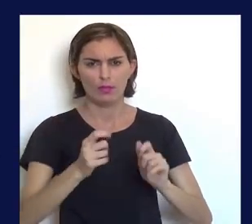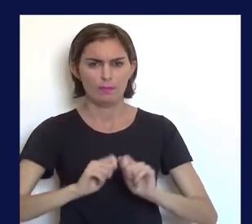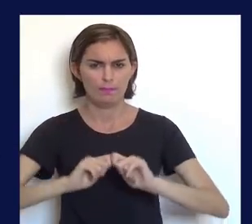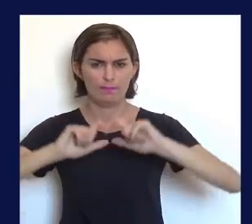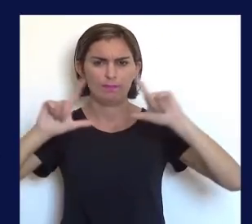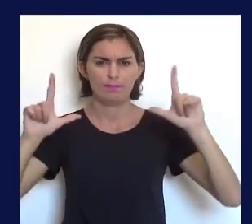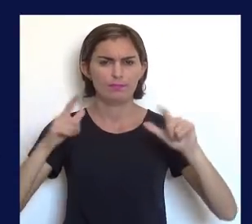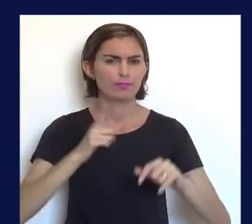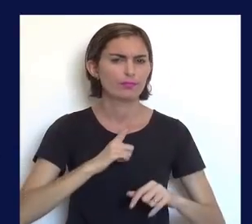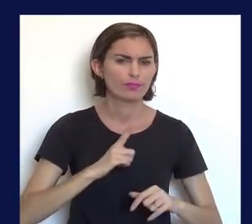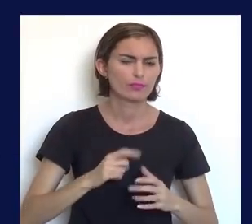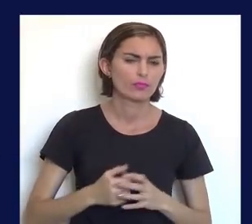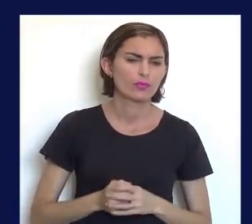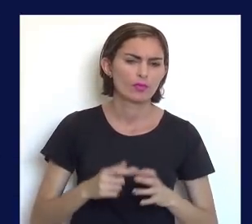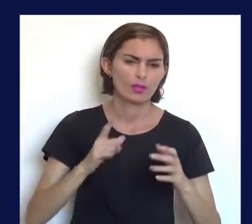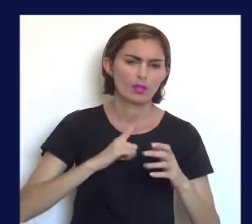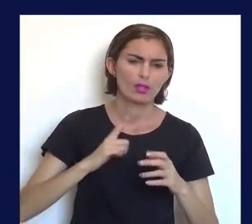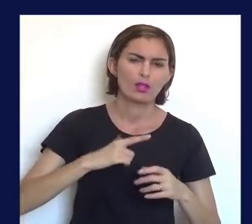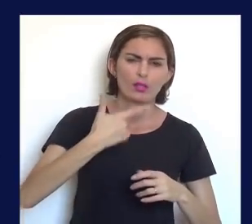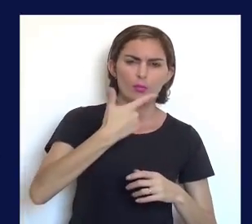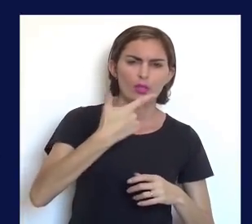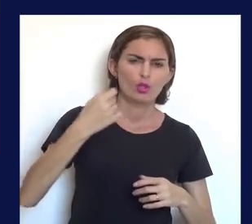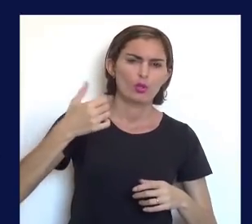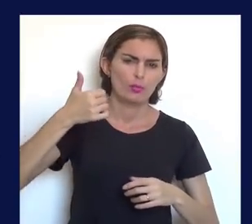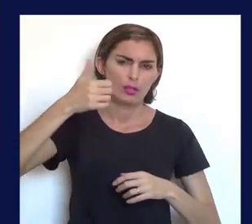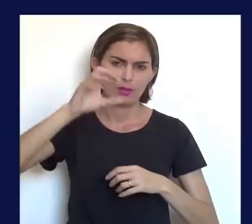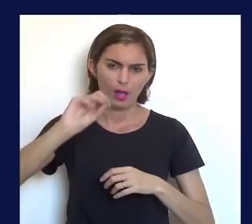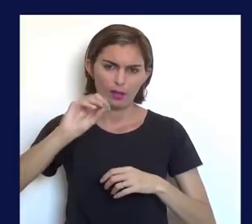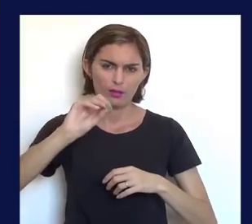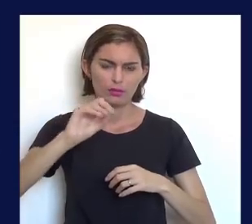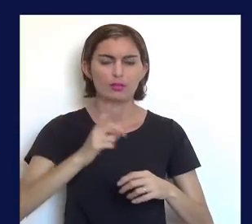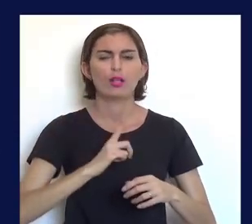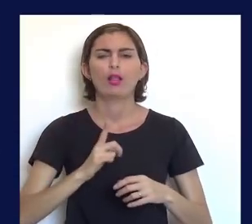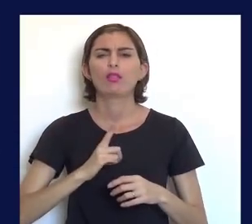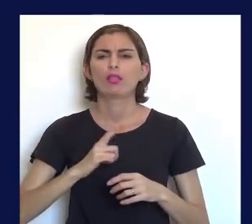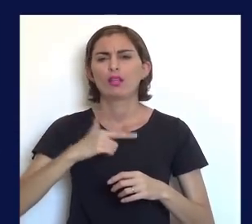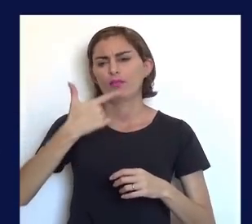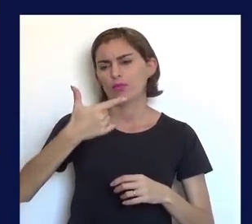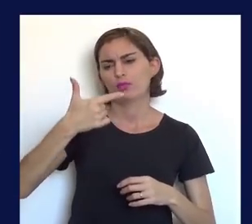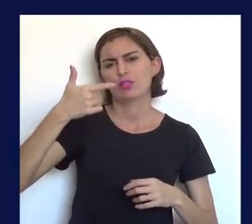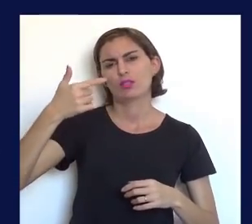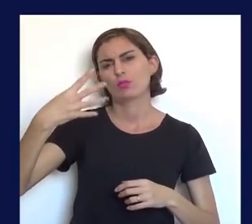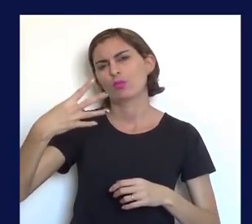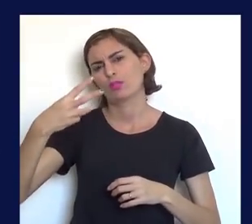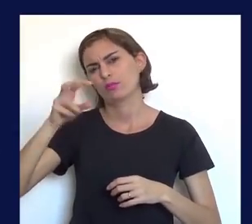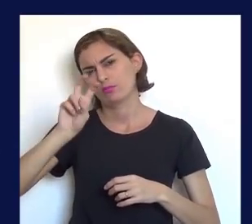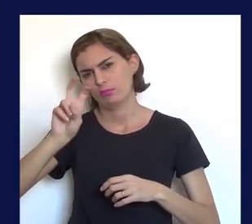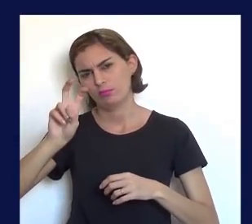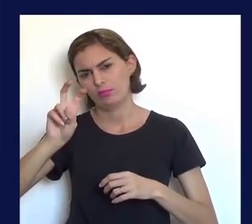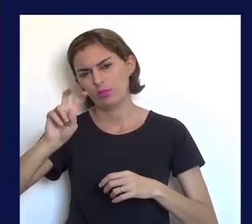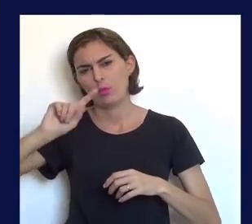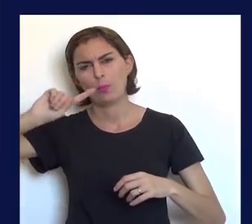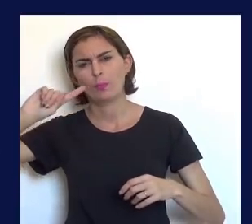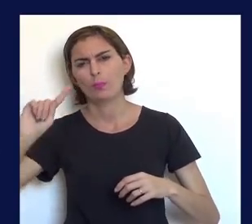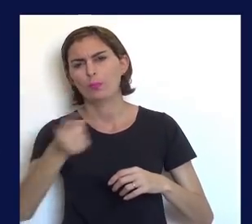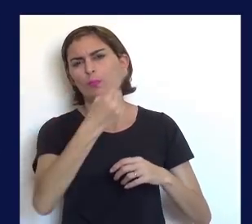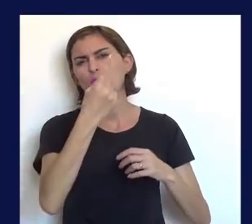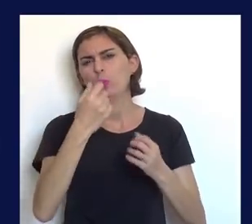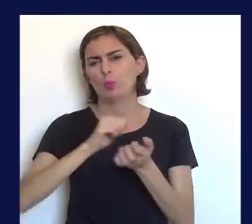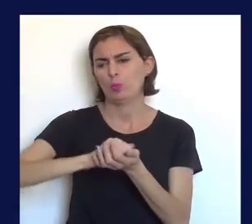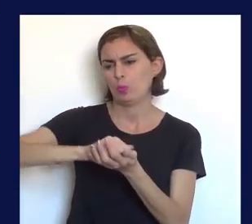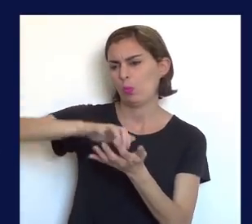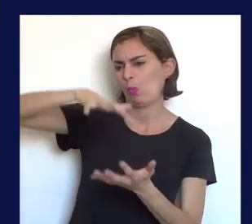nossa tela, olha o que nós temos. Nós temos que em 2010 teve 245